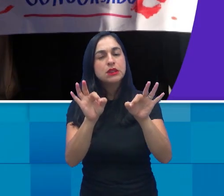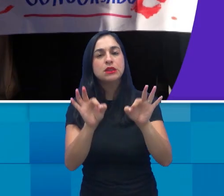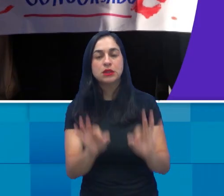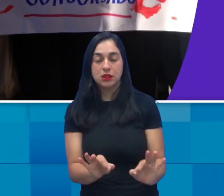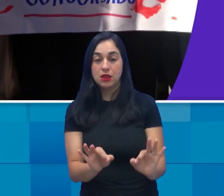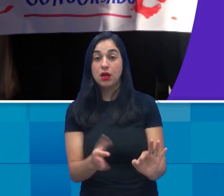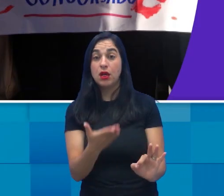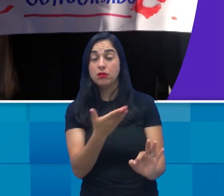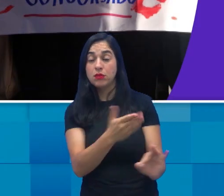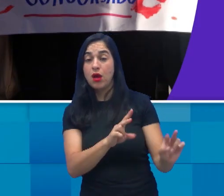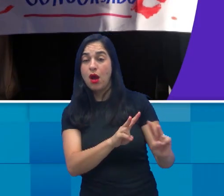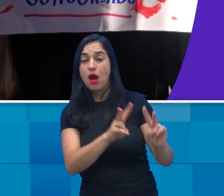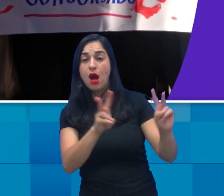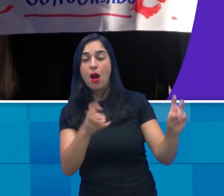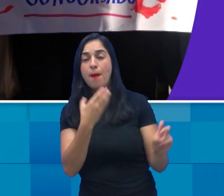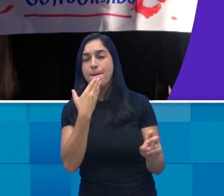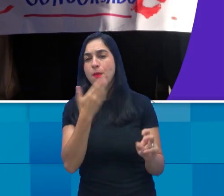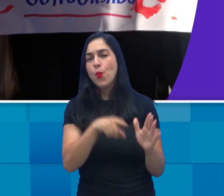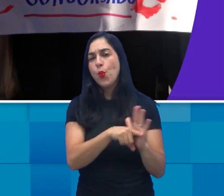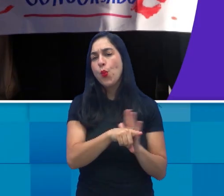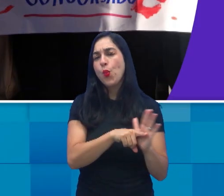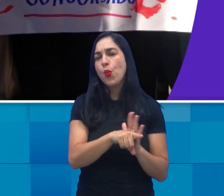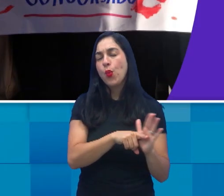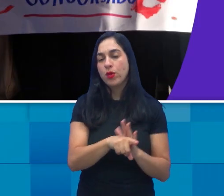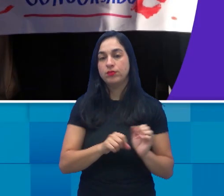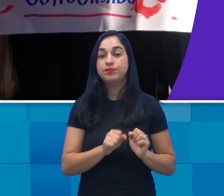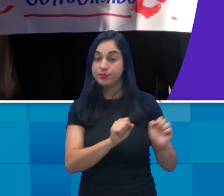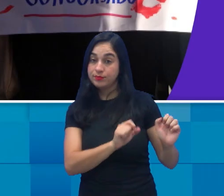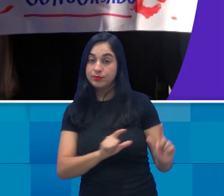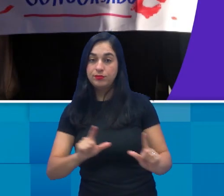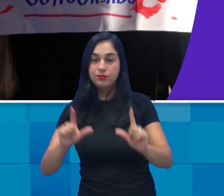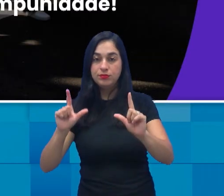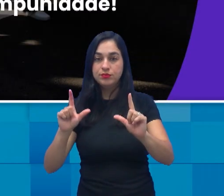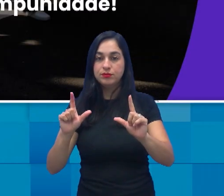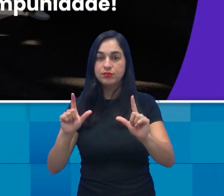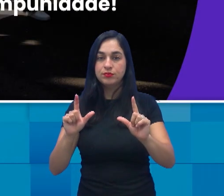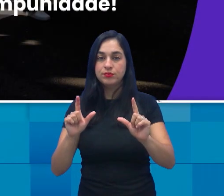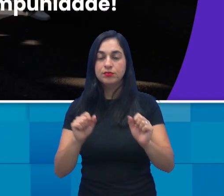questão, pedindo apuração. Próximo.